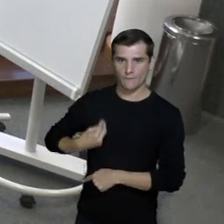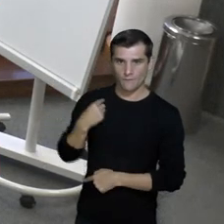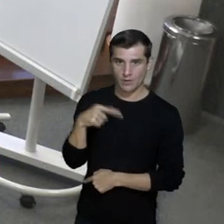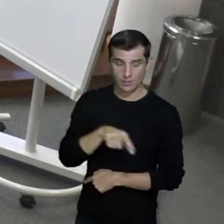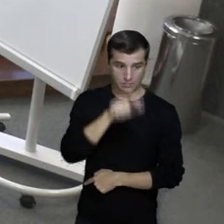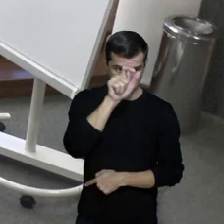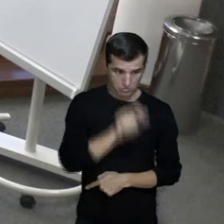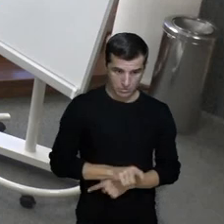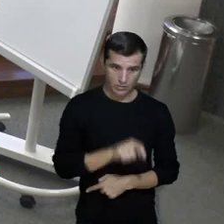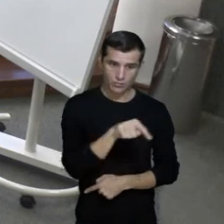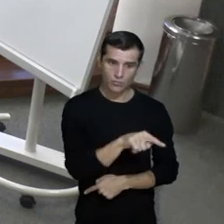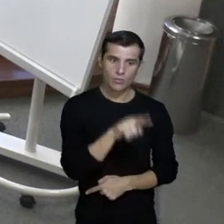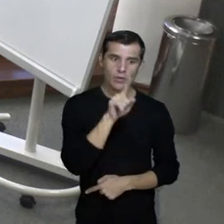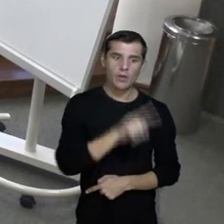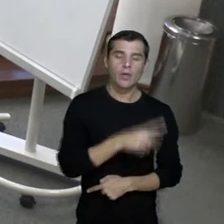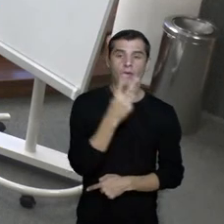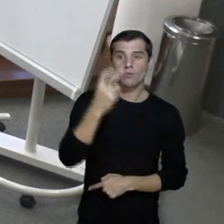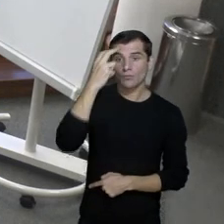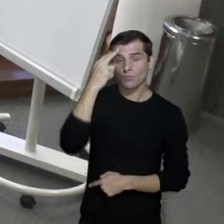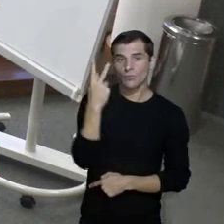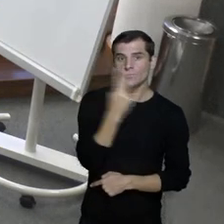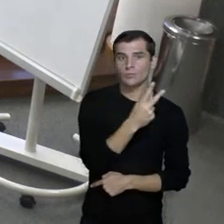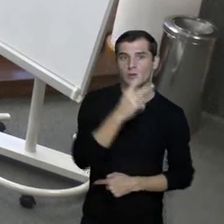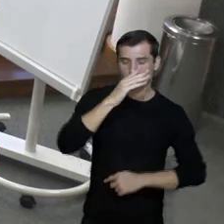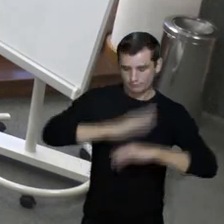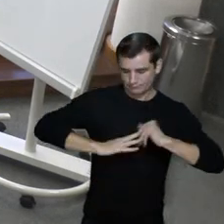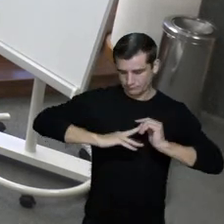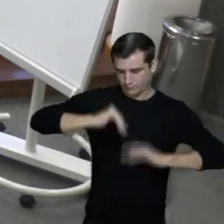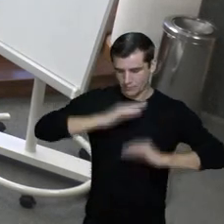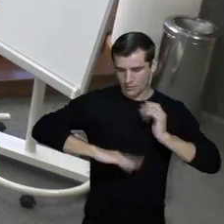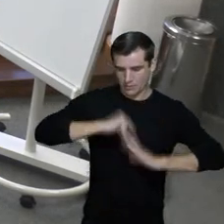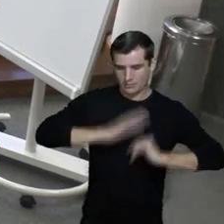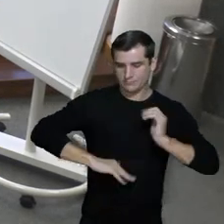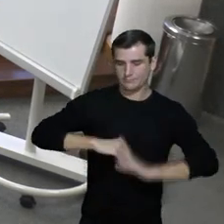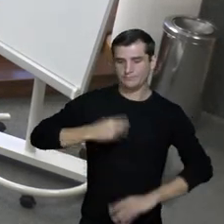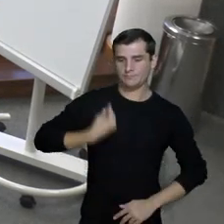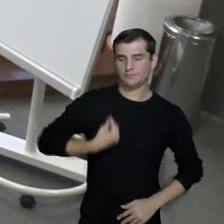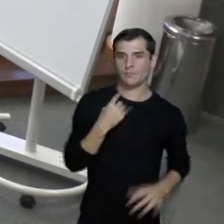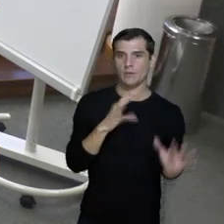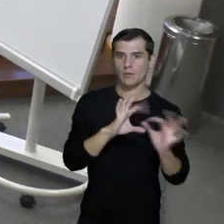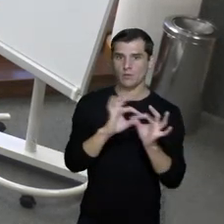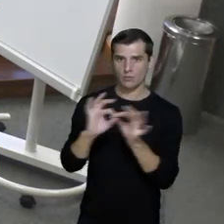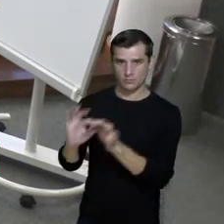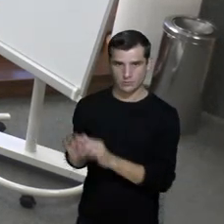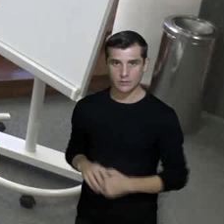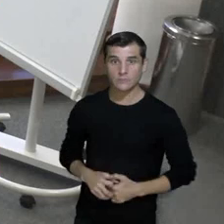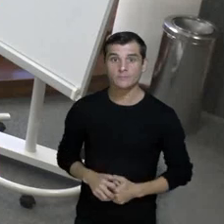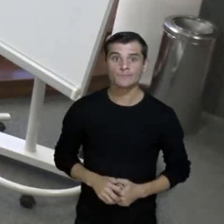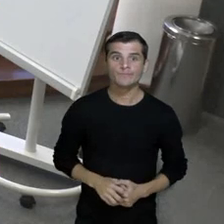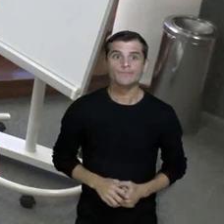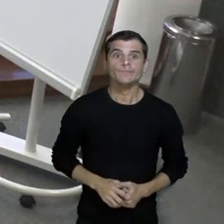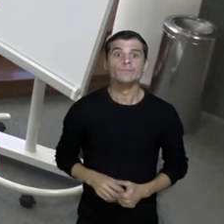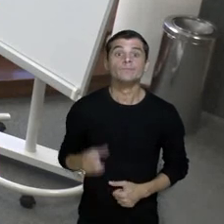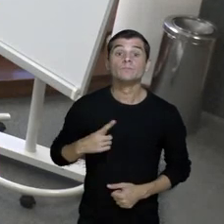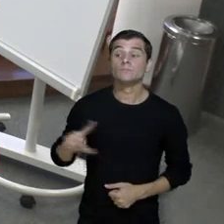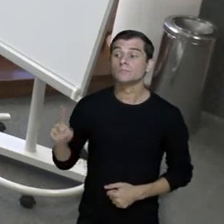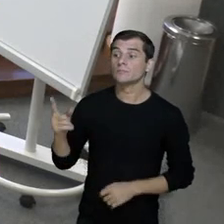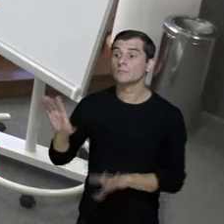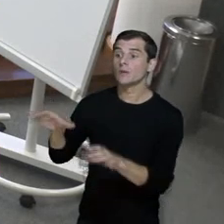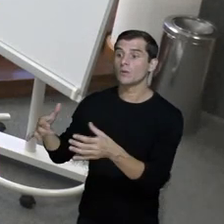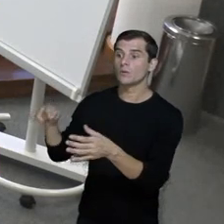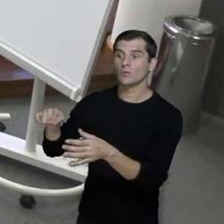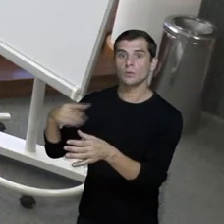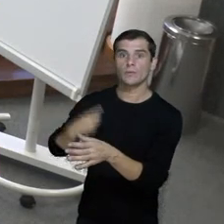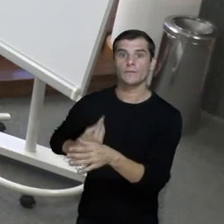cultura pelo contexto E aí teve um grupo aqui que falou que a gente anotou um grupo que falou da questão do